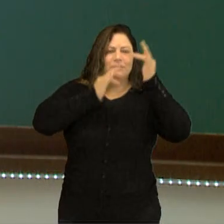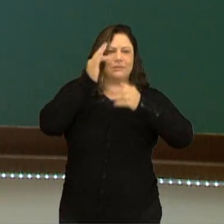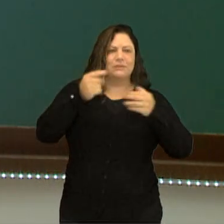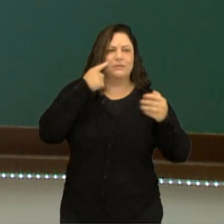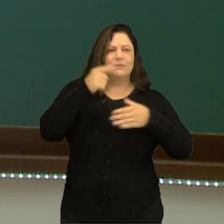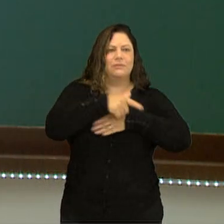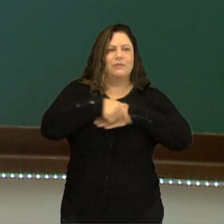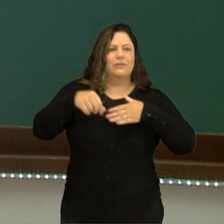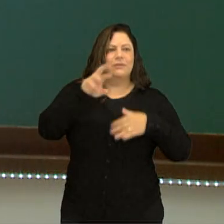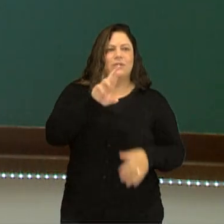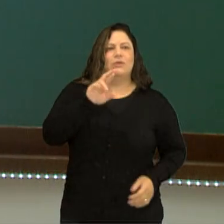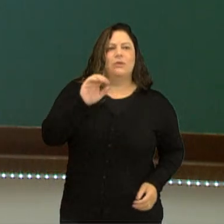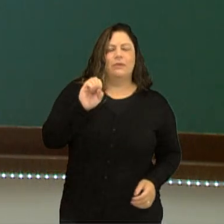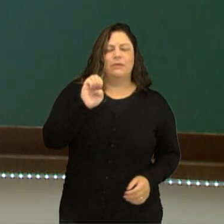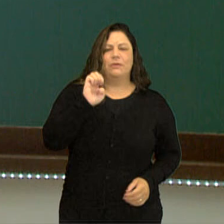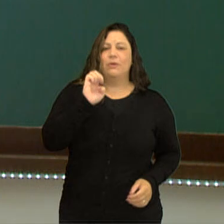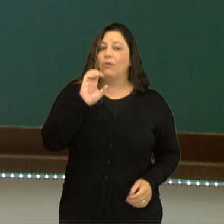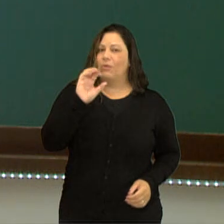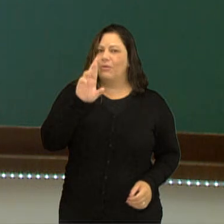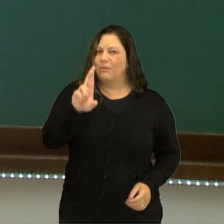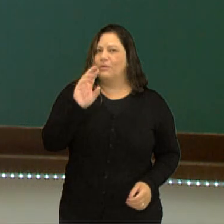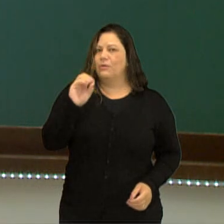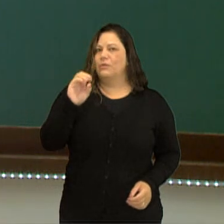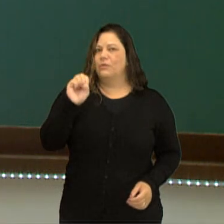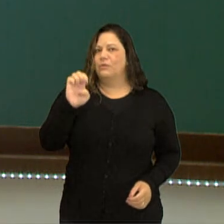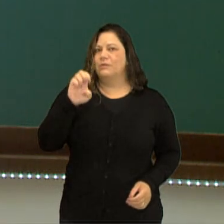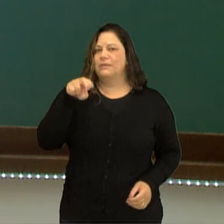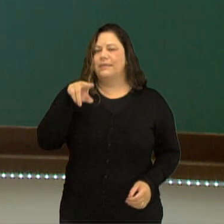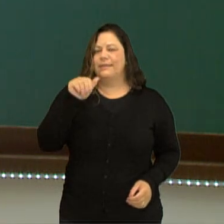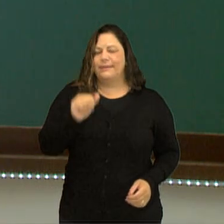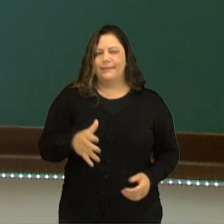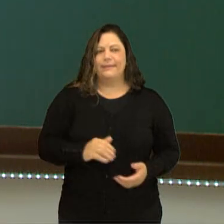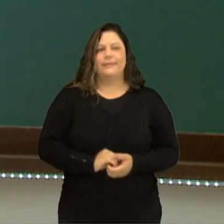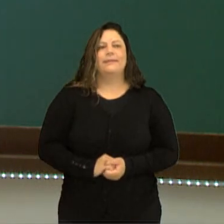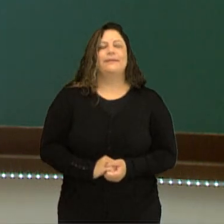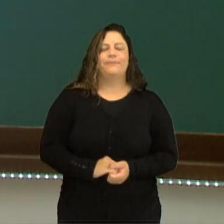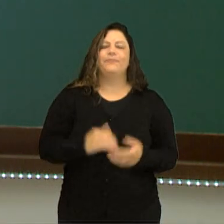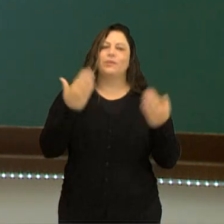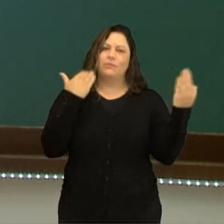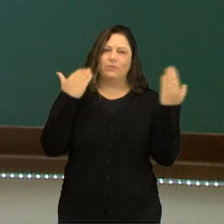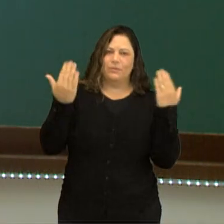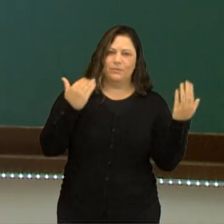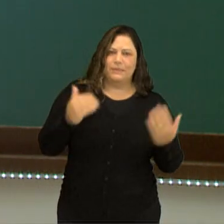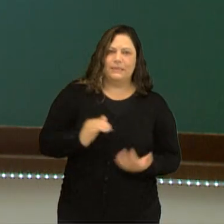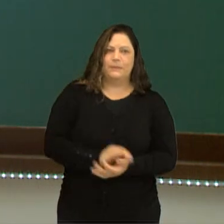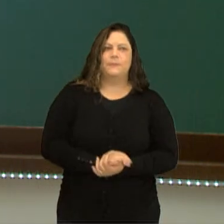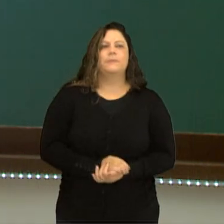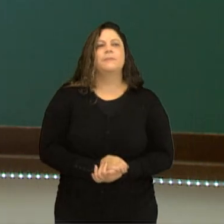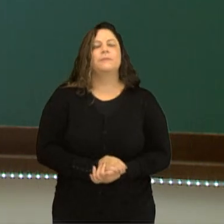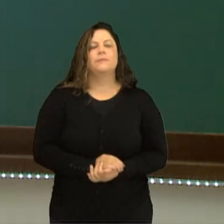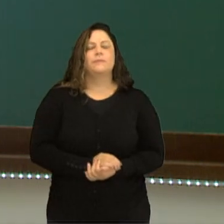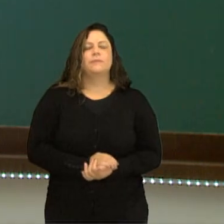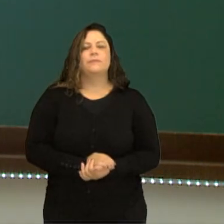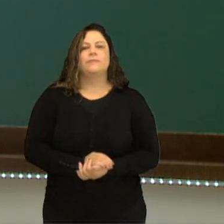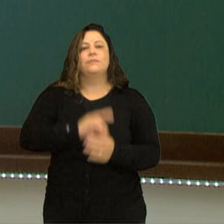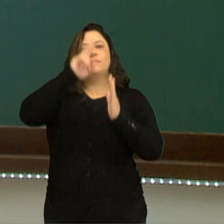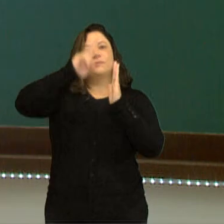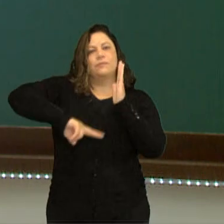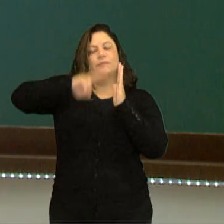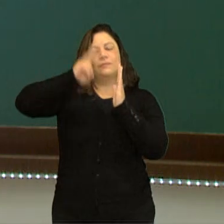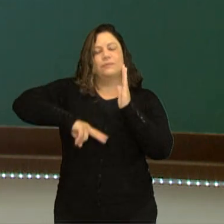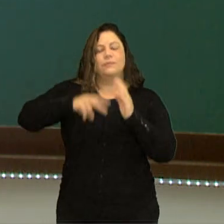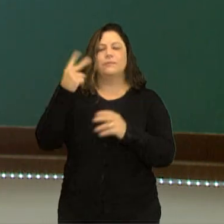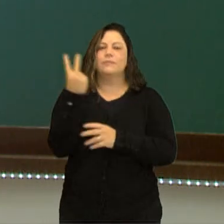Murray. Ok? Então também uma comparação devido ao conectivo como aqui. Vamos à leitura de um